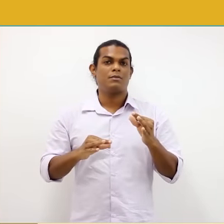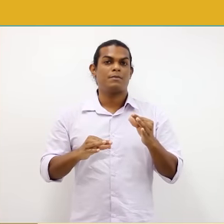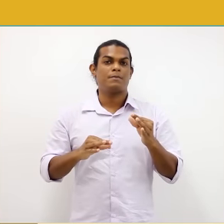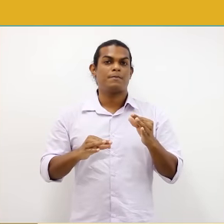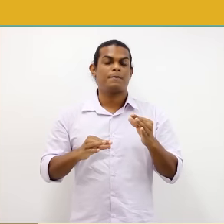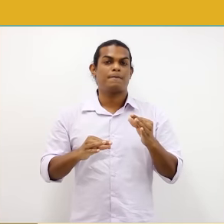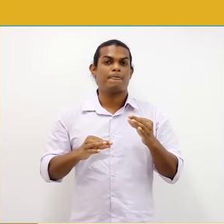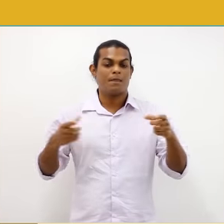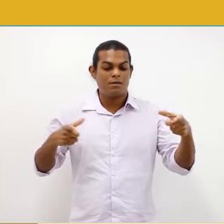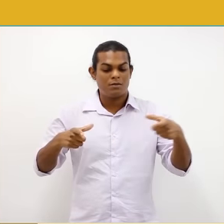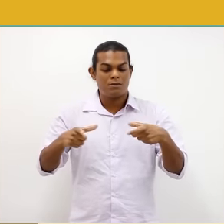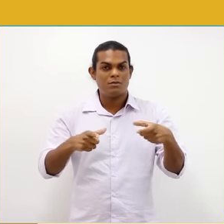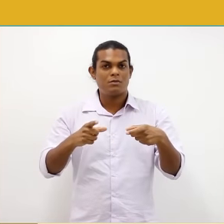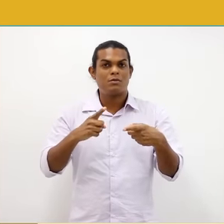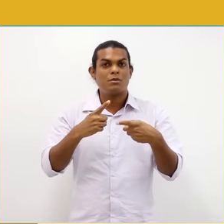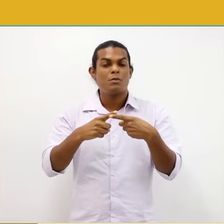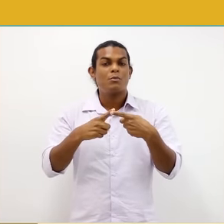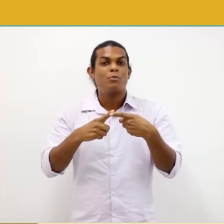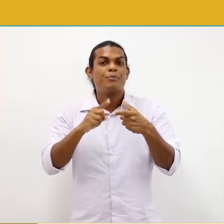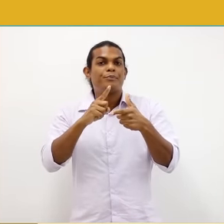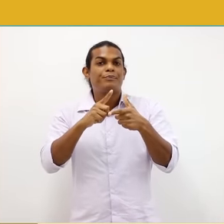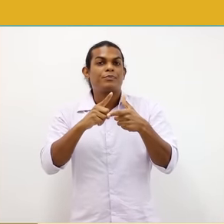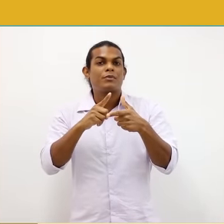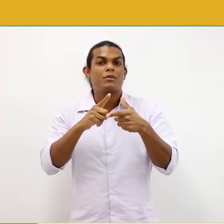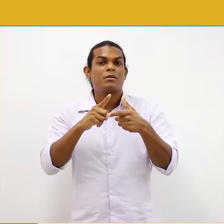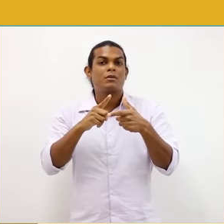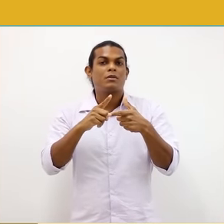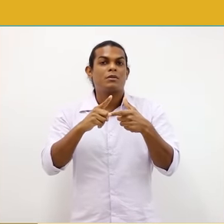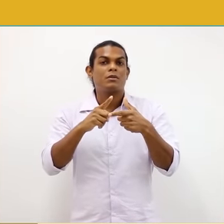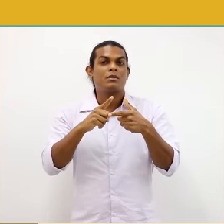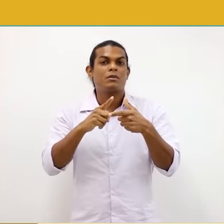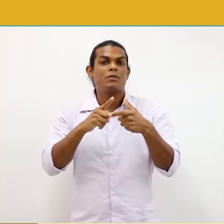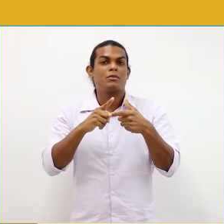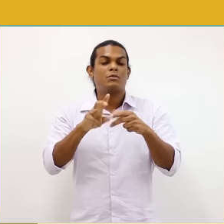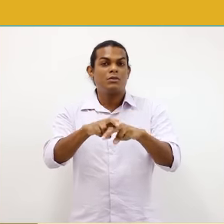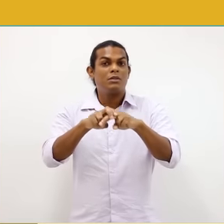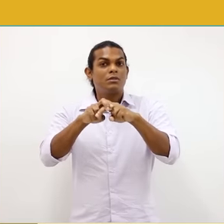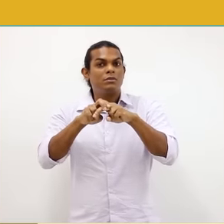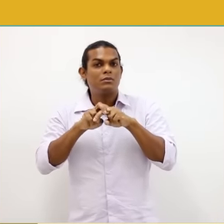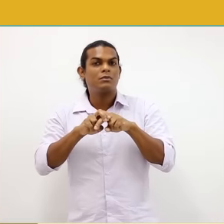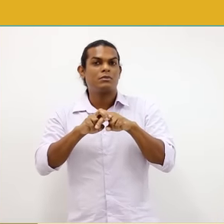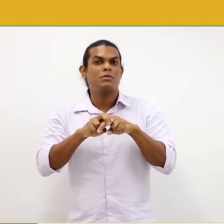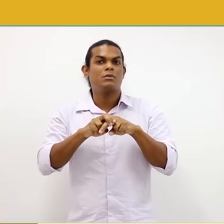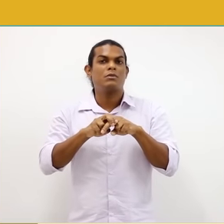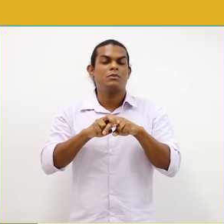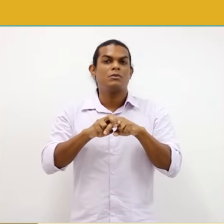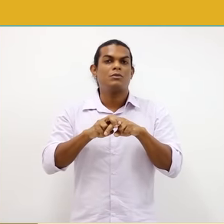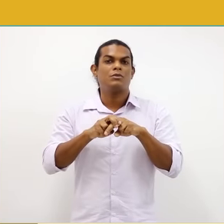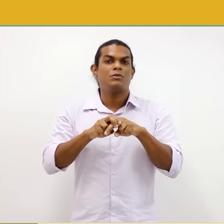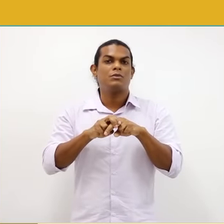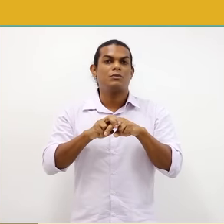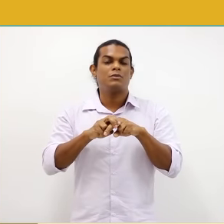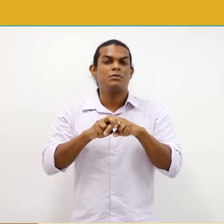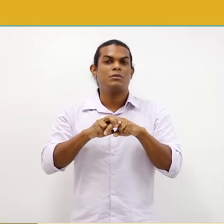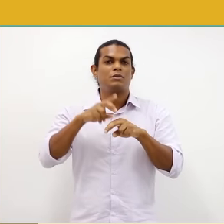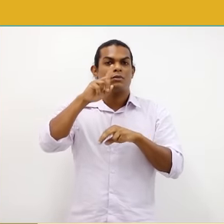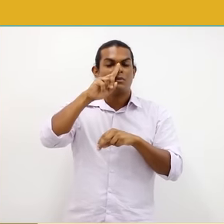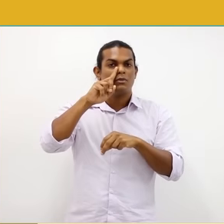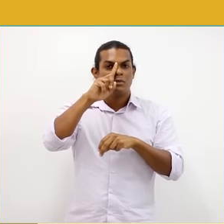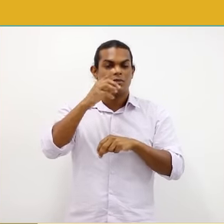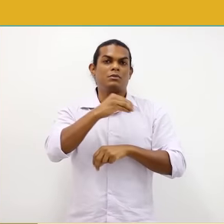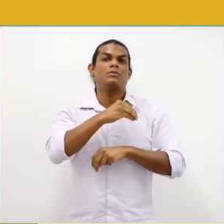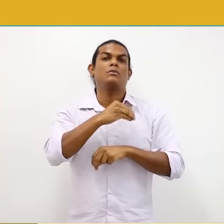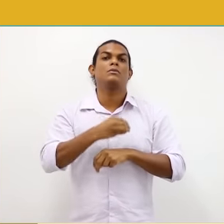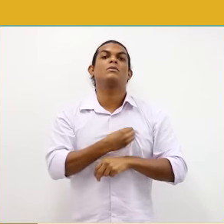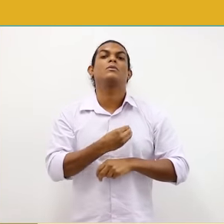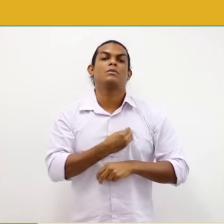comportarem risco à vida. Ou seja, a qualidade de vida e o meio ambiente devem ser preservados. Então, é obrigação do Estado